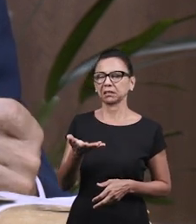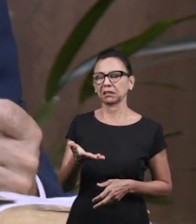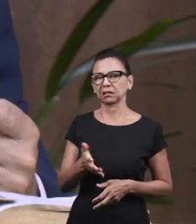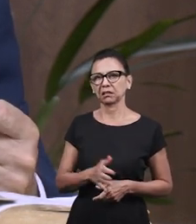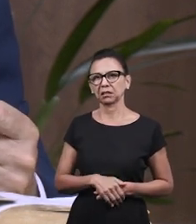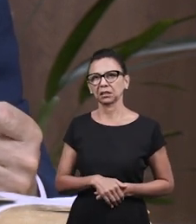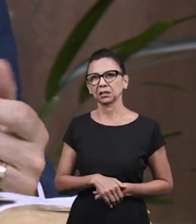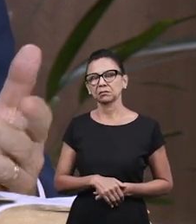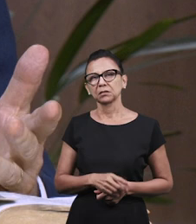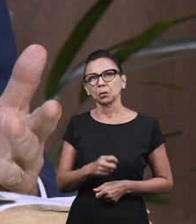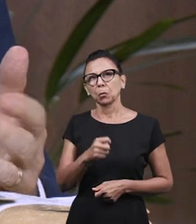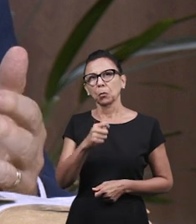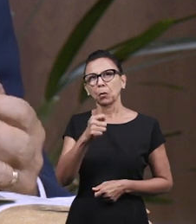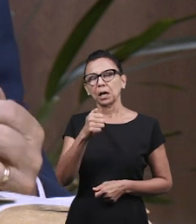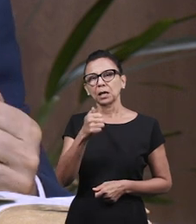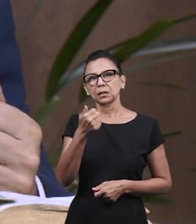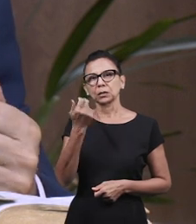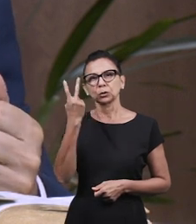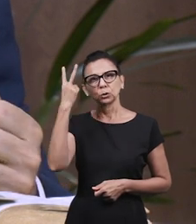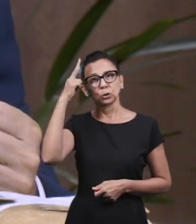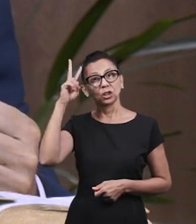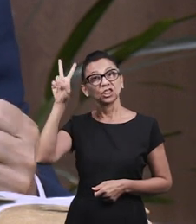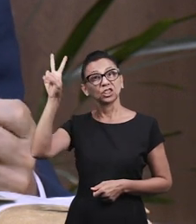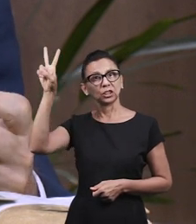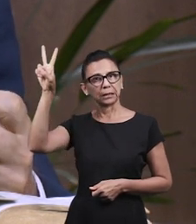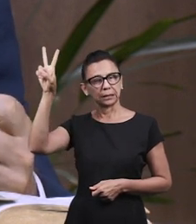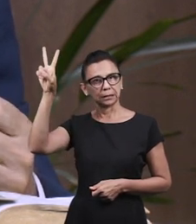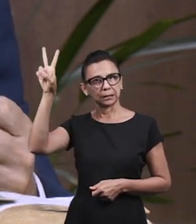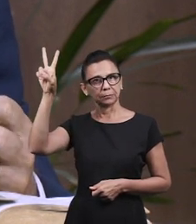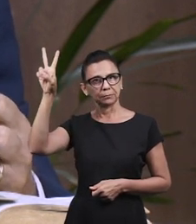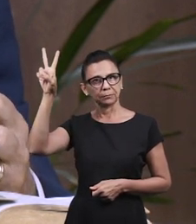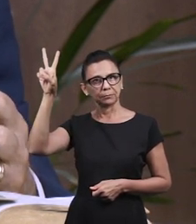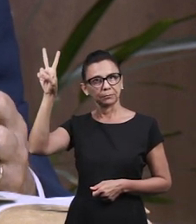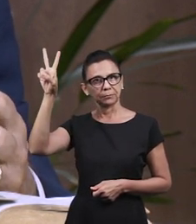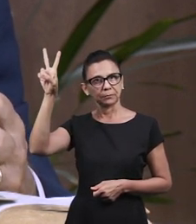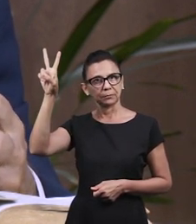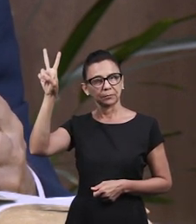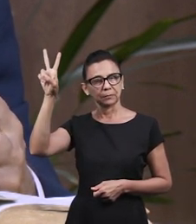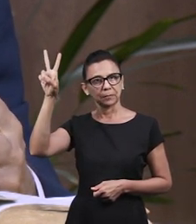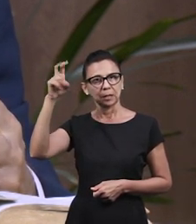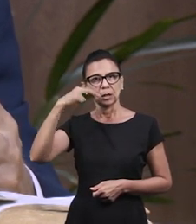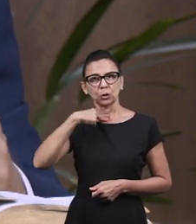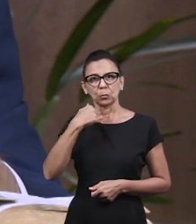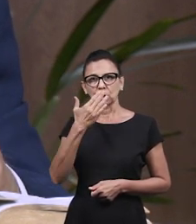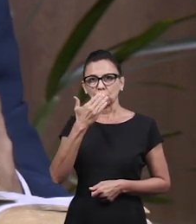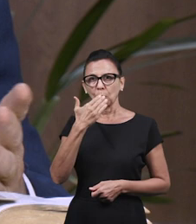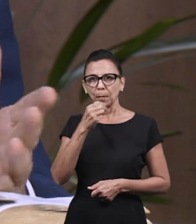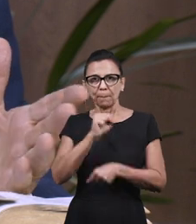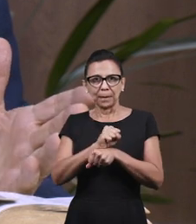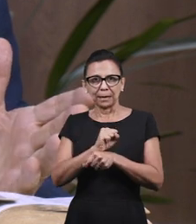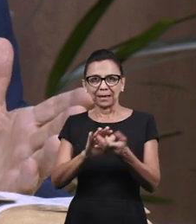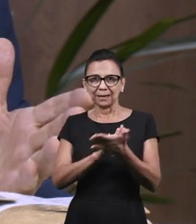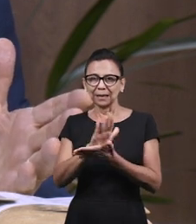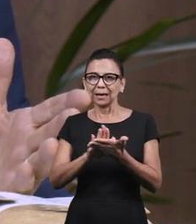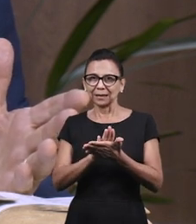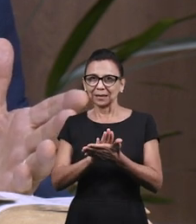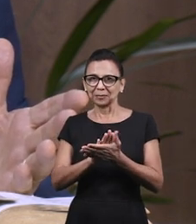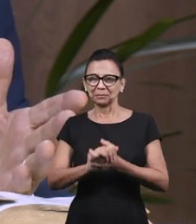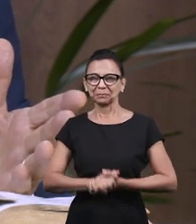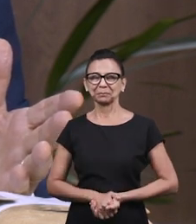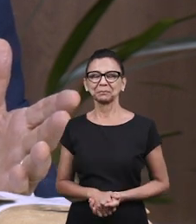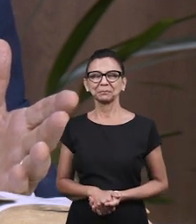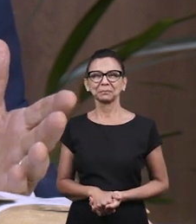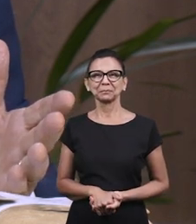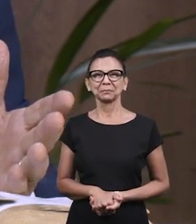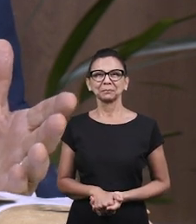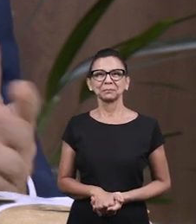de quase 2 dias sem parar. Sem comer, sem beber, sem parar.